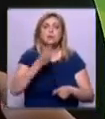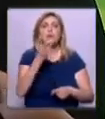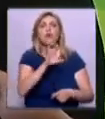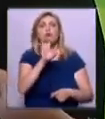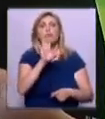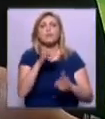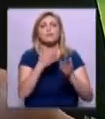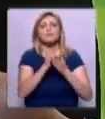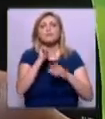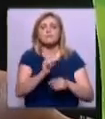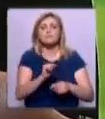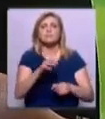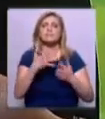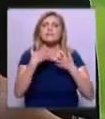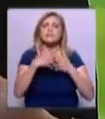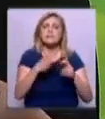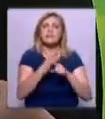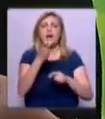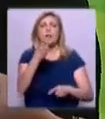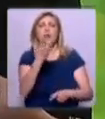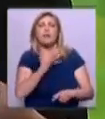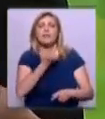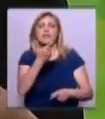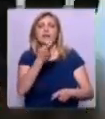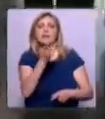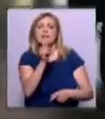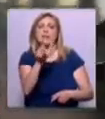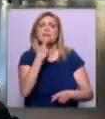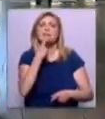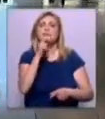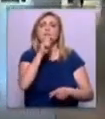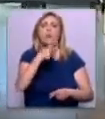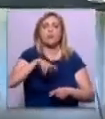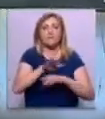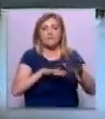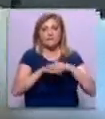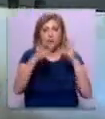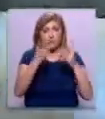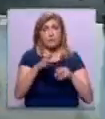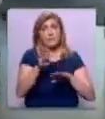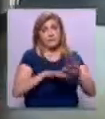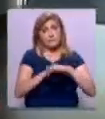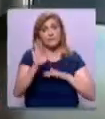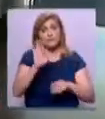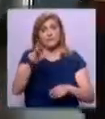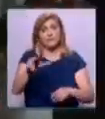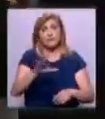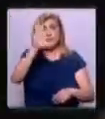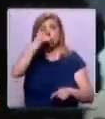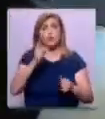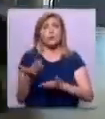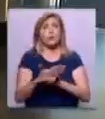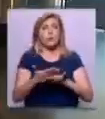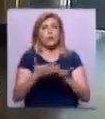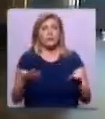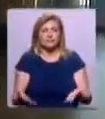fosse auditável, sindicável, em que pudéssemos fazer contas. Contas que já foram feitas pelo Ministro da Economia.